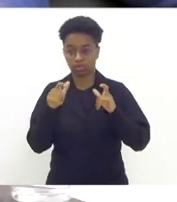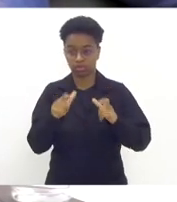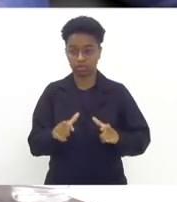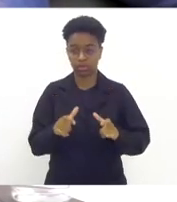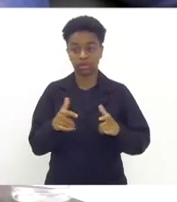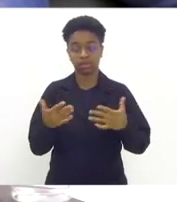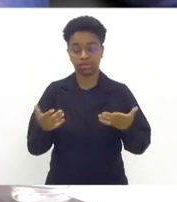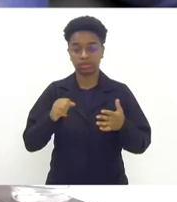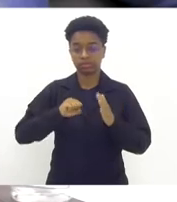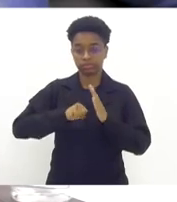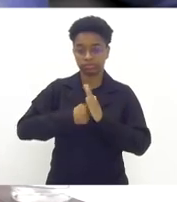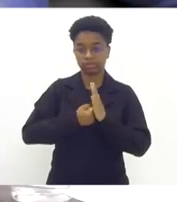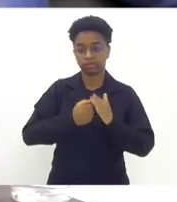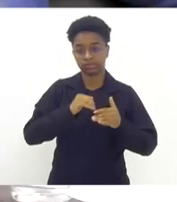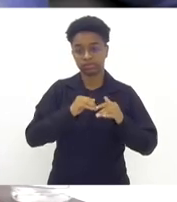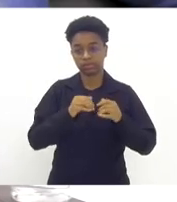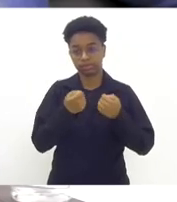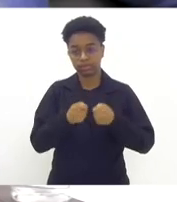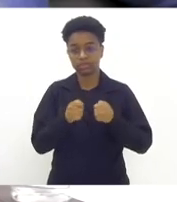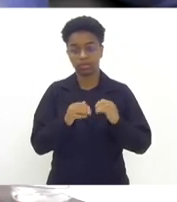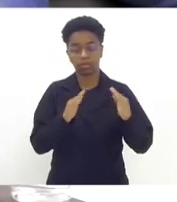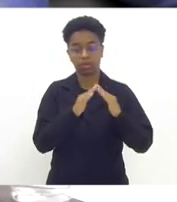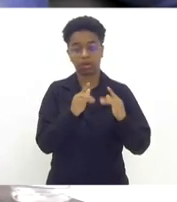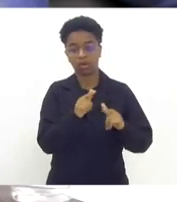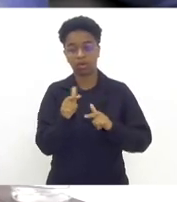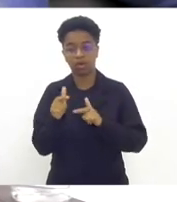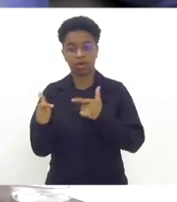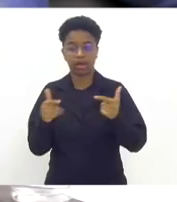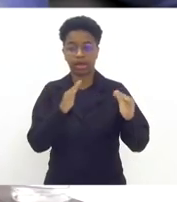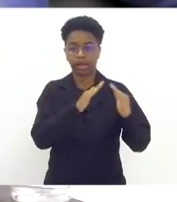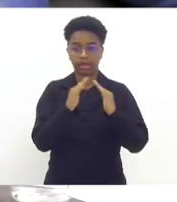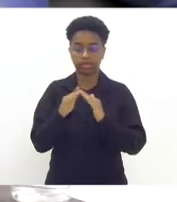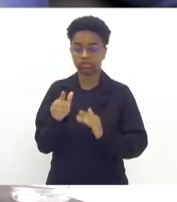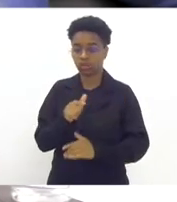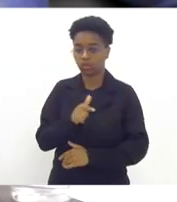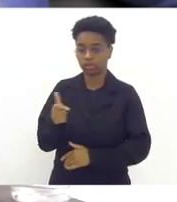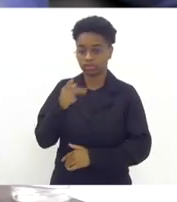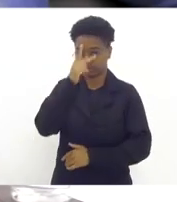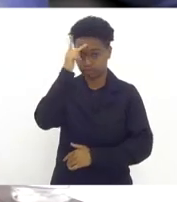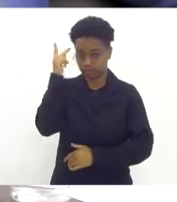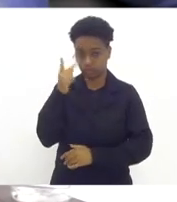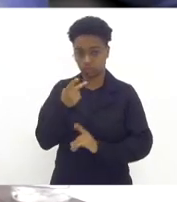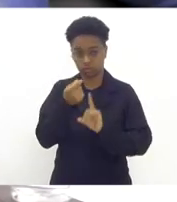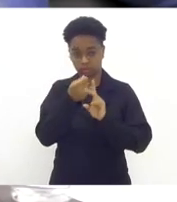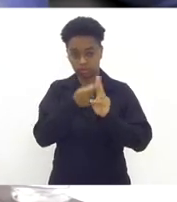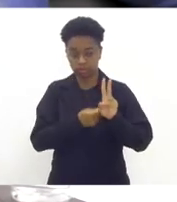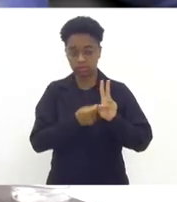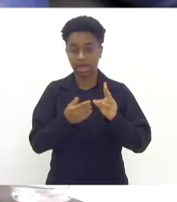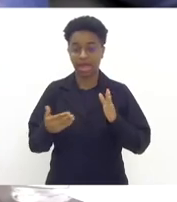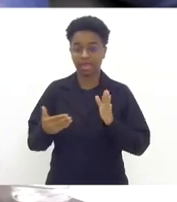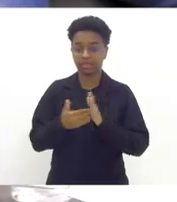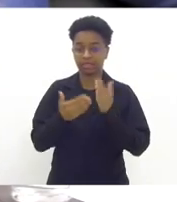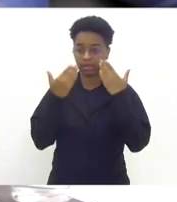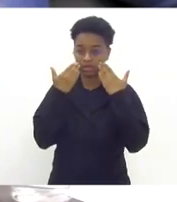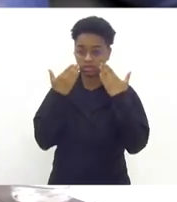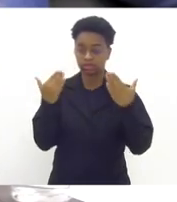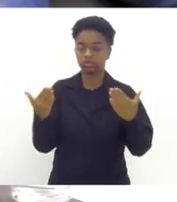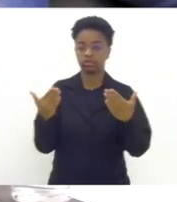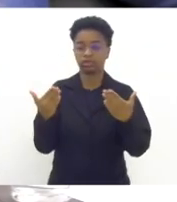não tive para onde ir. Então tive que morar na casa dos outros de favor, pelo menos esses 2 meses, até eu me expor